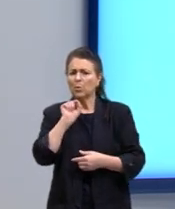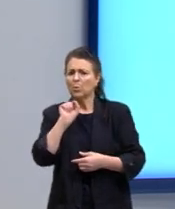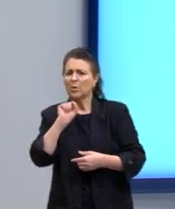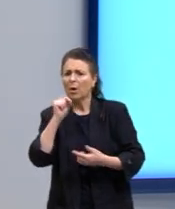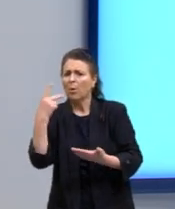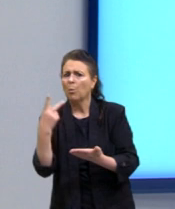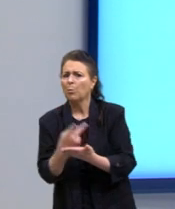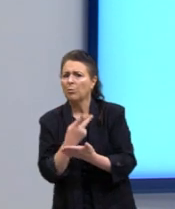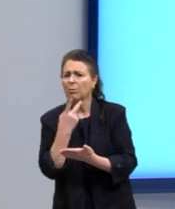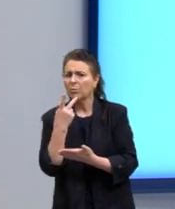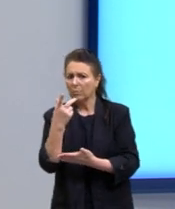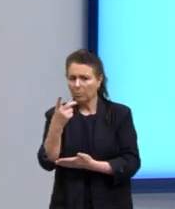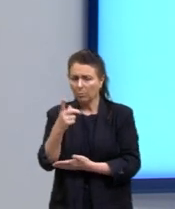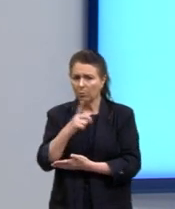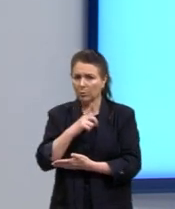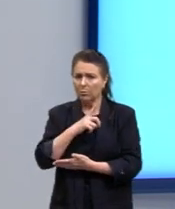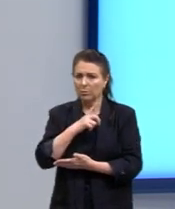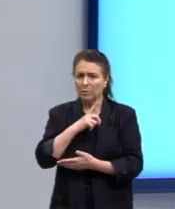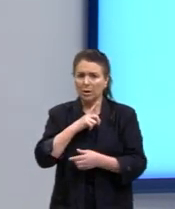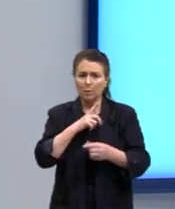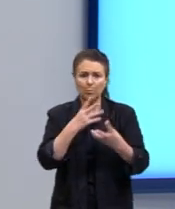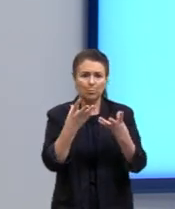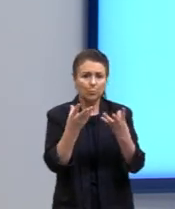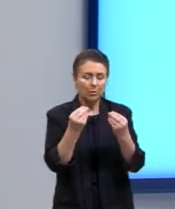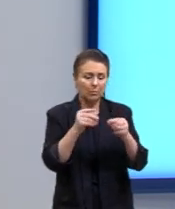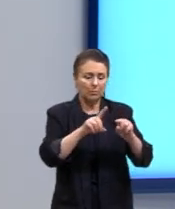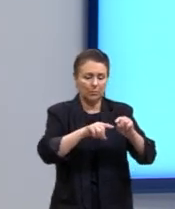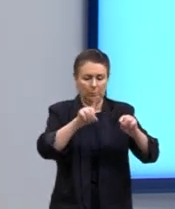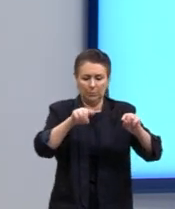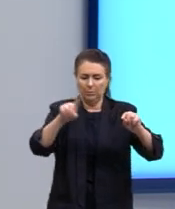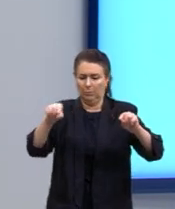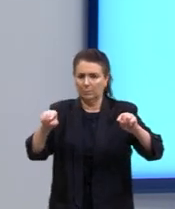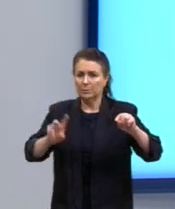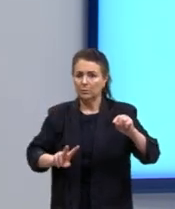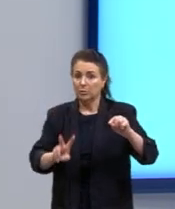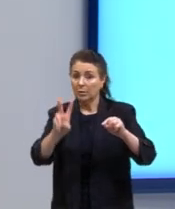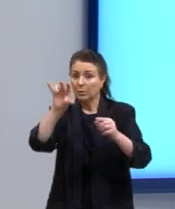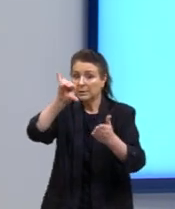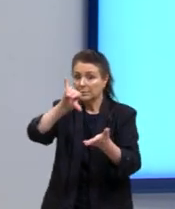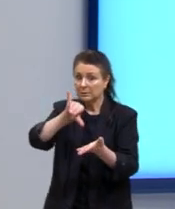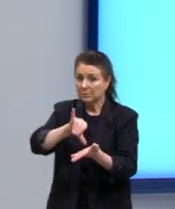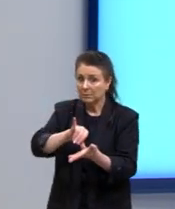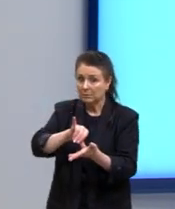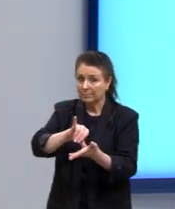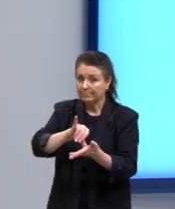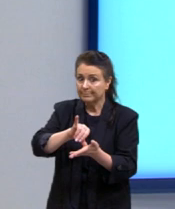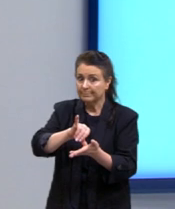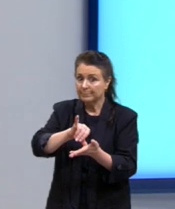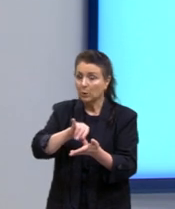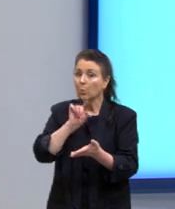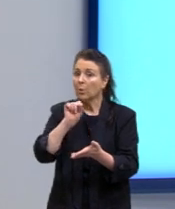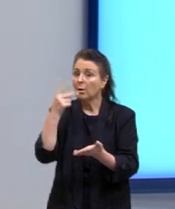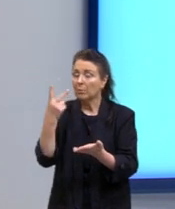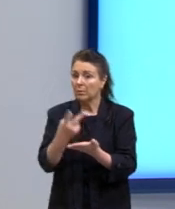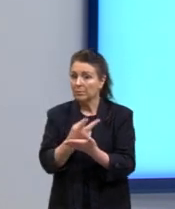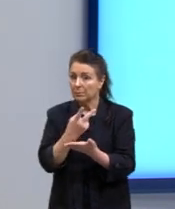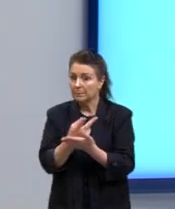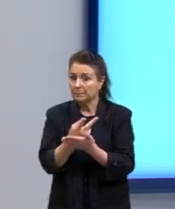quando ocorrem muitas variações nos valores centrais porque nós vimos essas